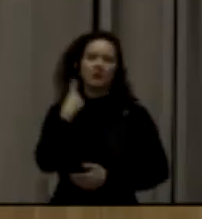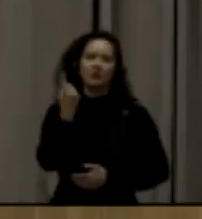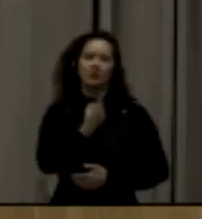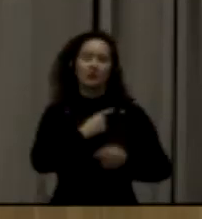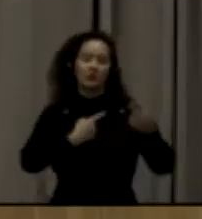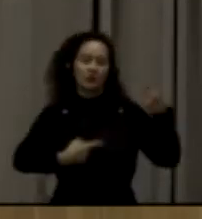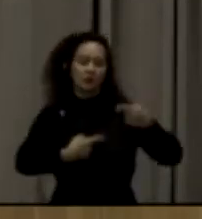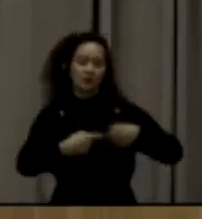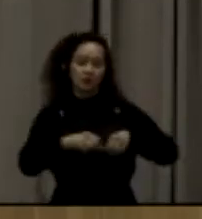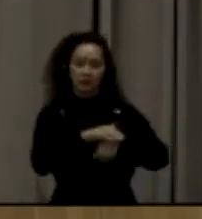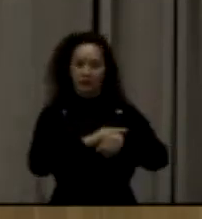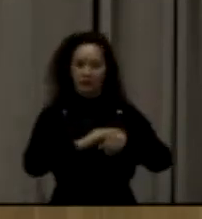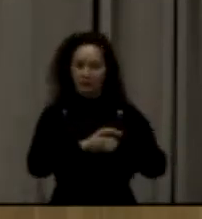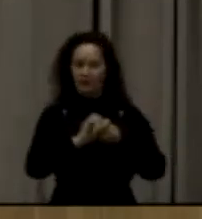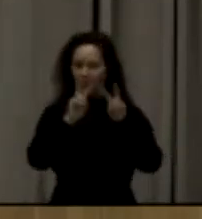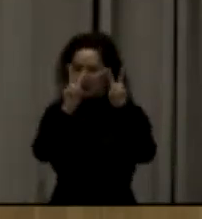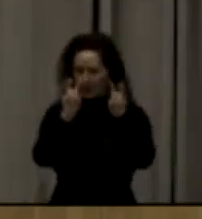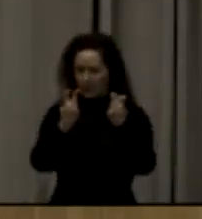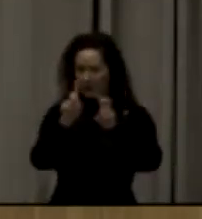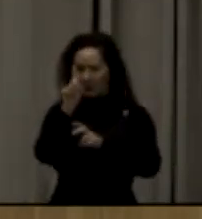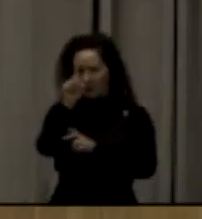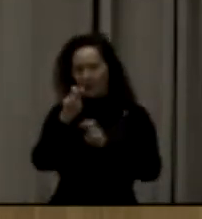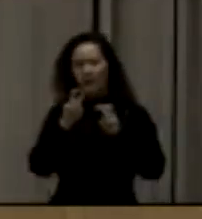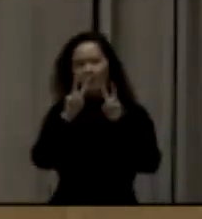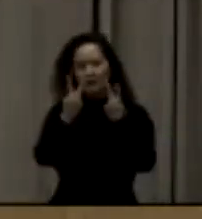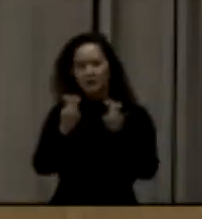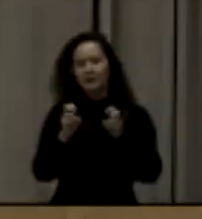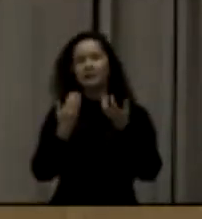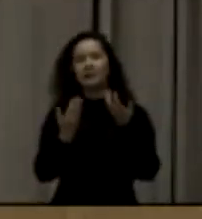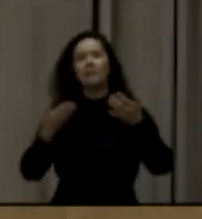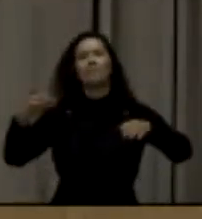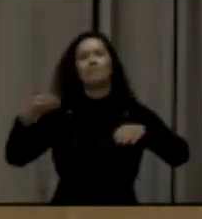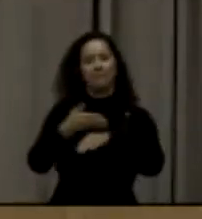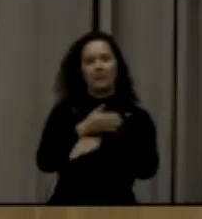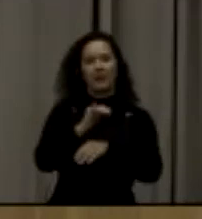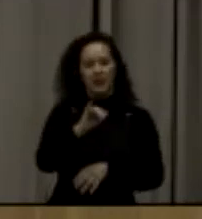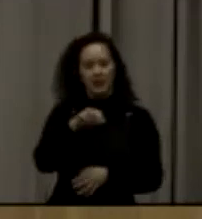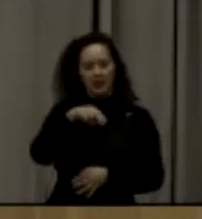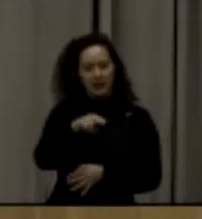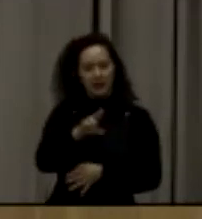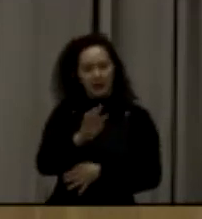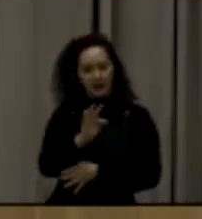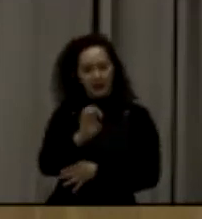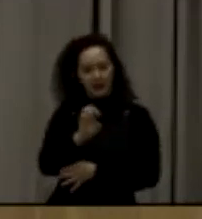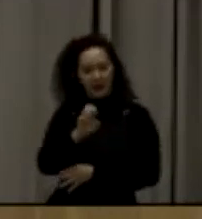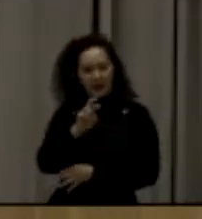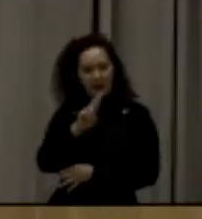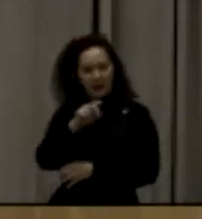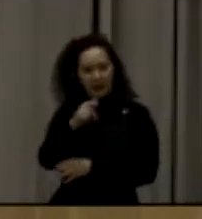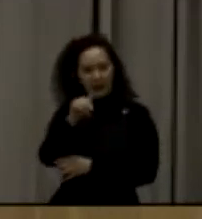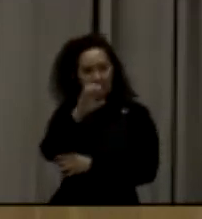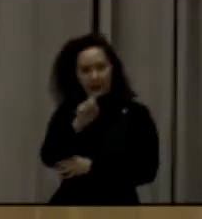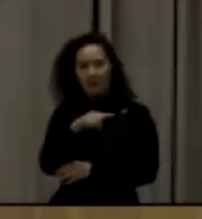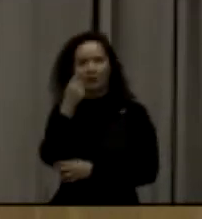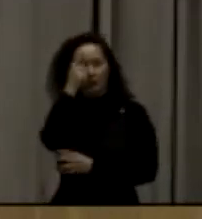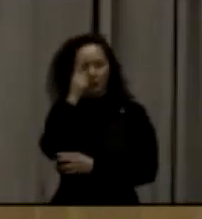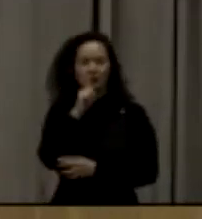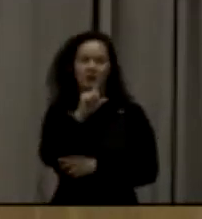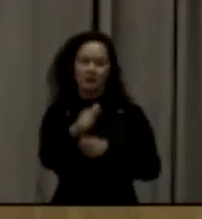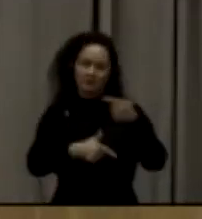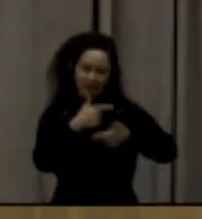estamos discutindo esse tema, que é um tema da intervenção, que é o que nós podemos fazer.